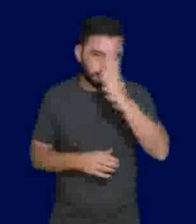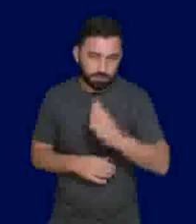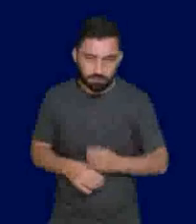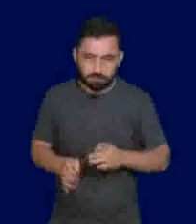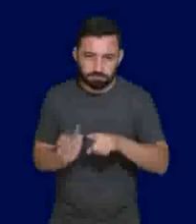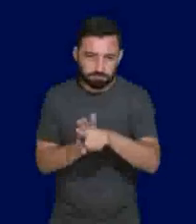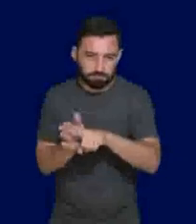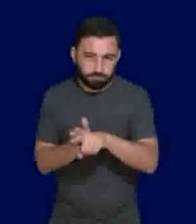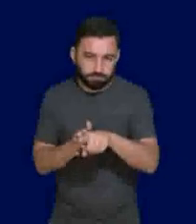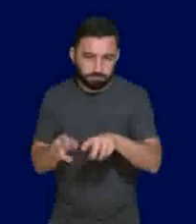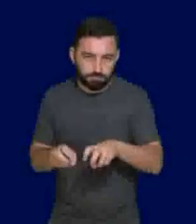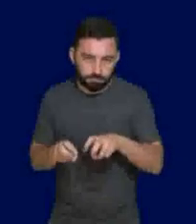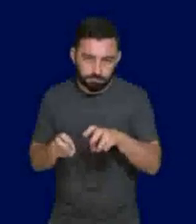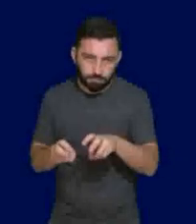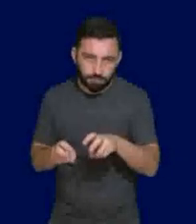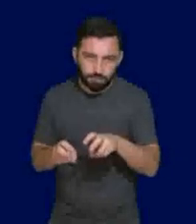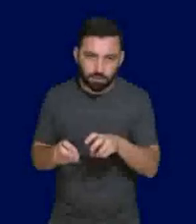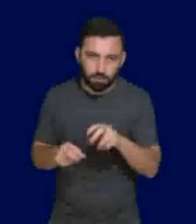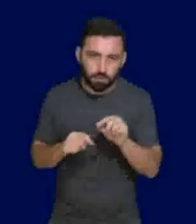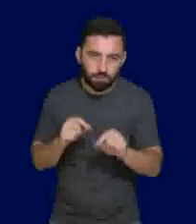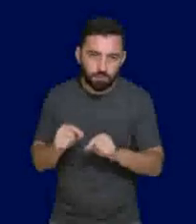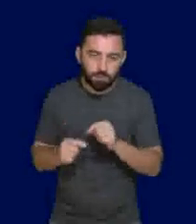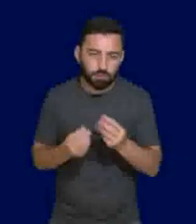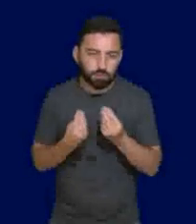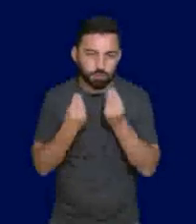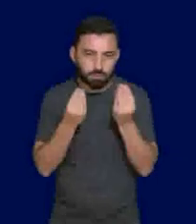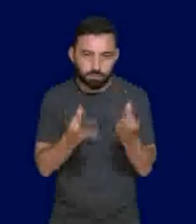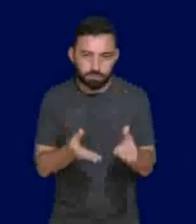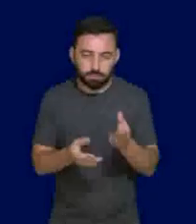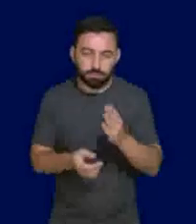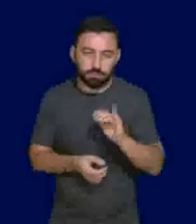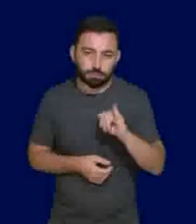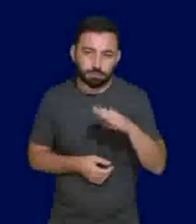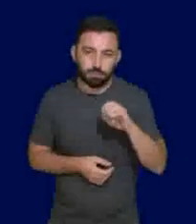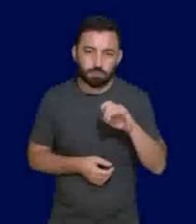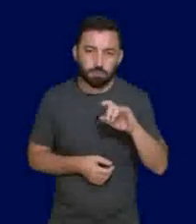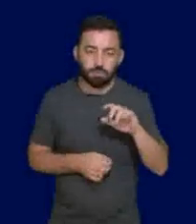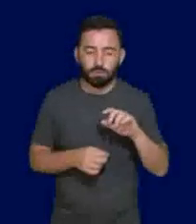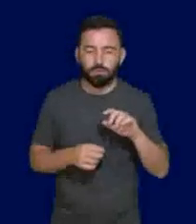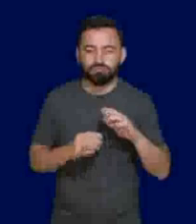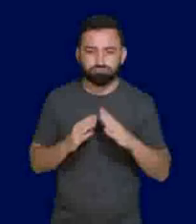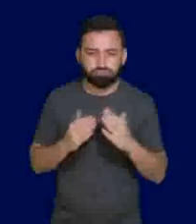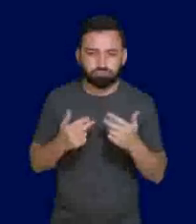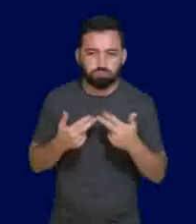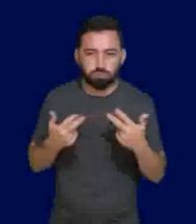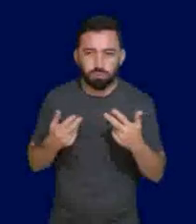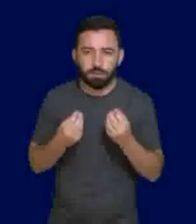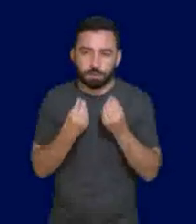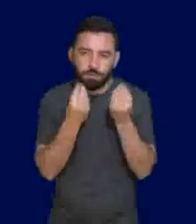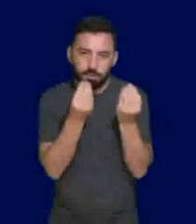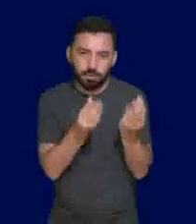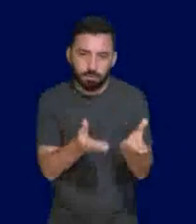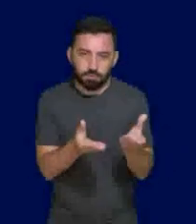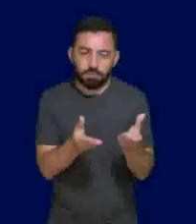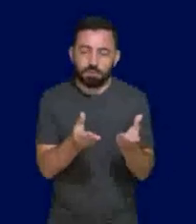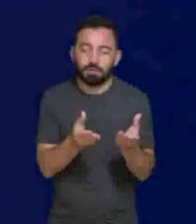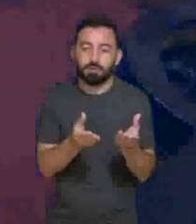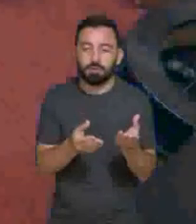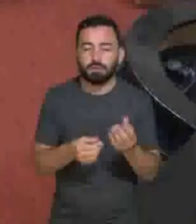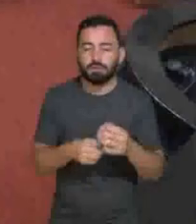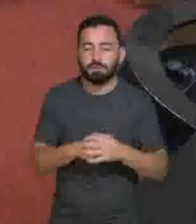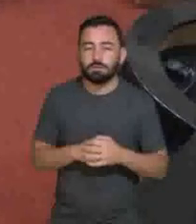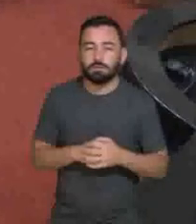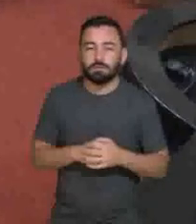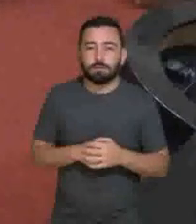pela doação parcial do imóvel matrícula 2.287 para o Instituto Federal Catarinense, em